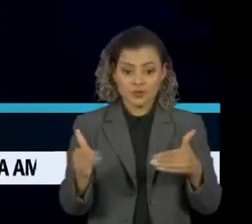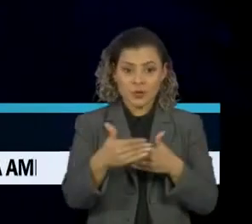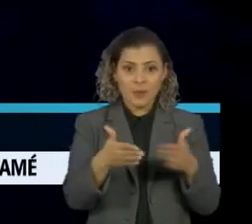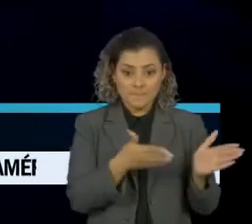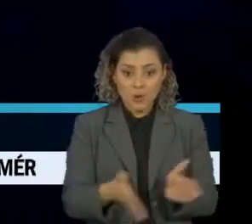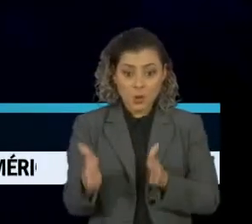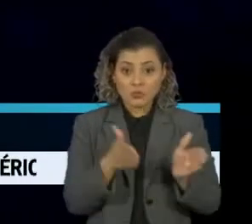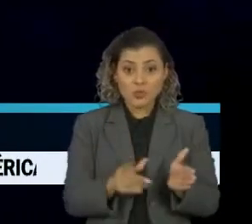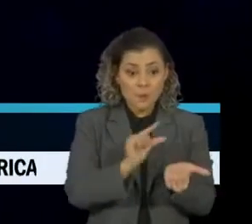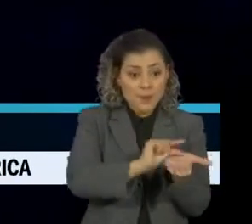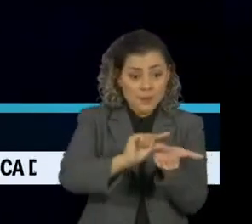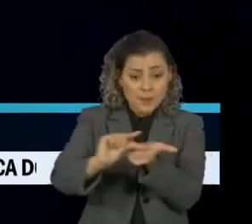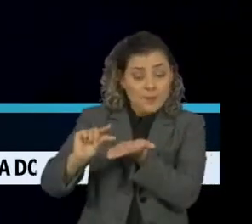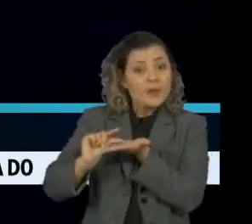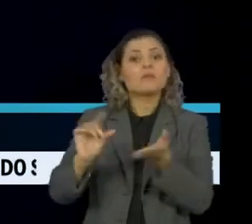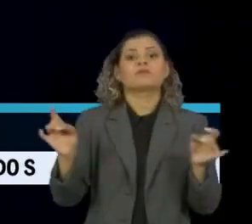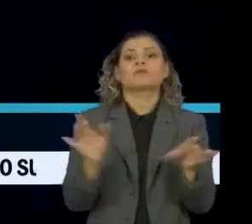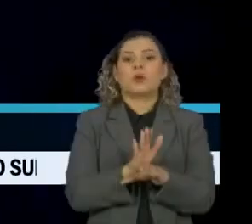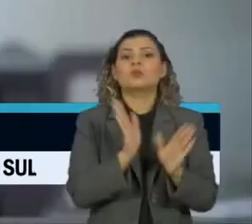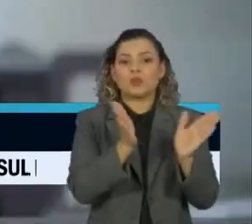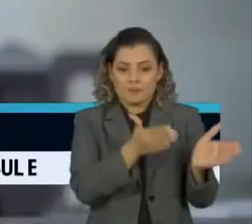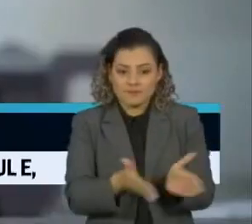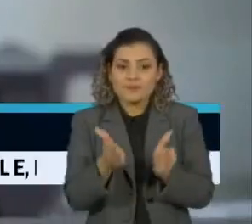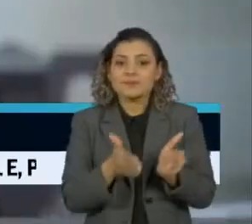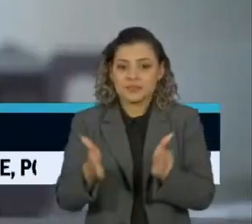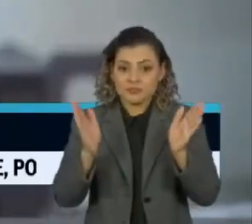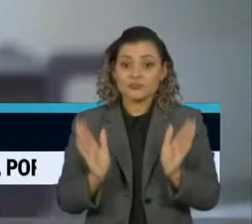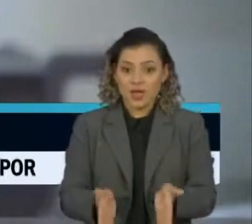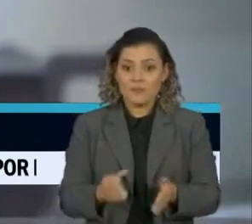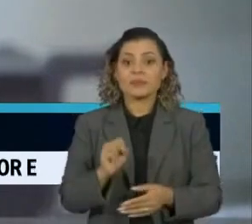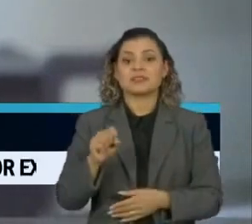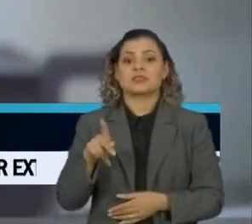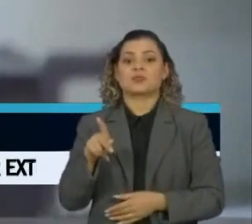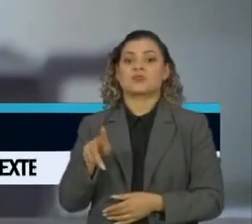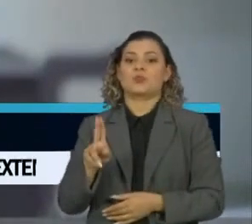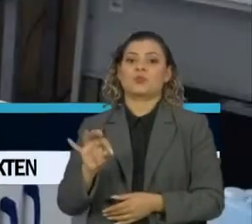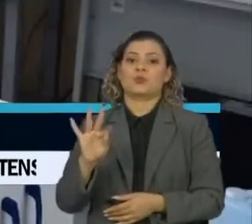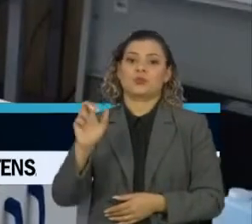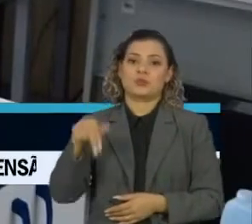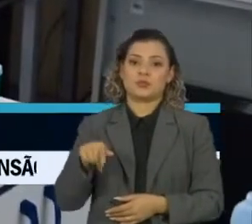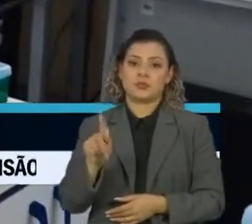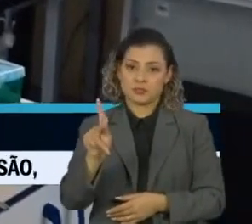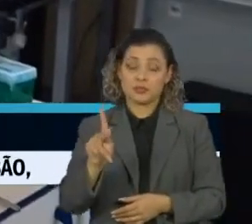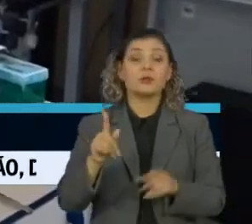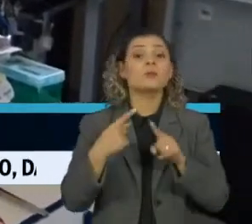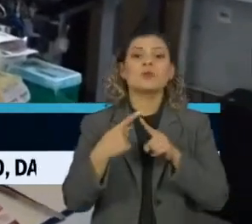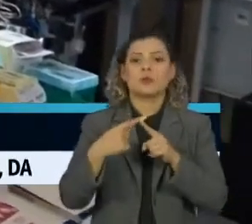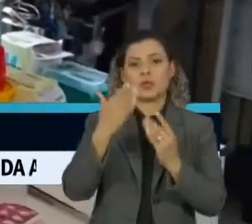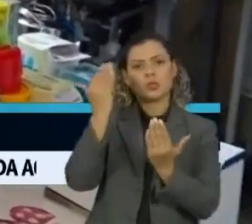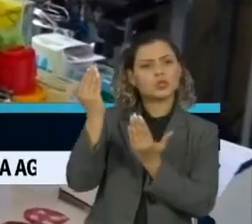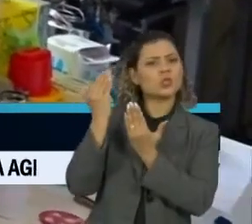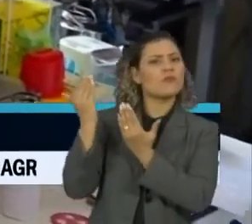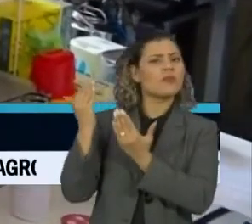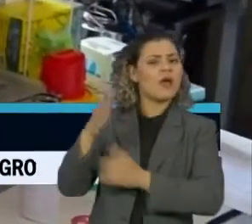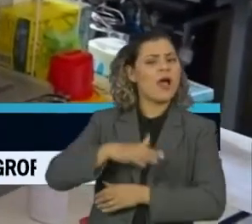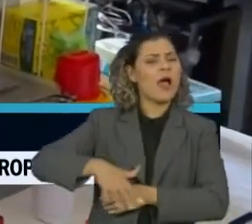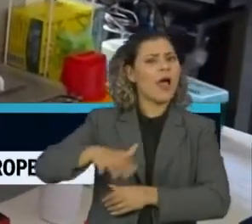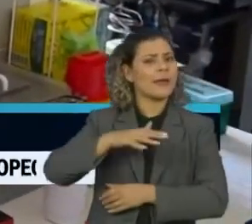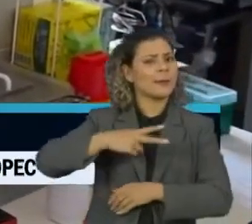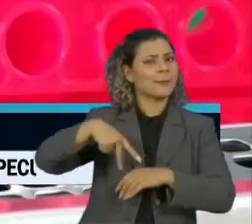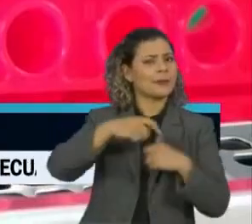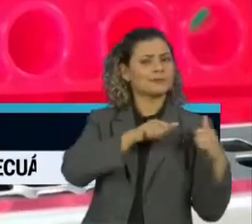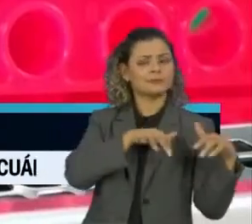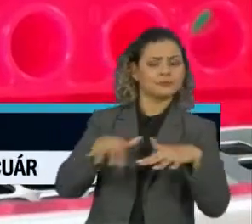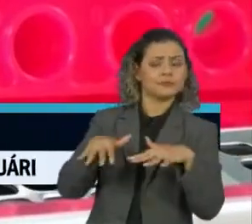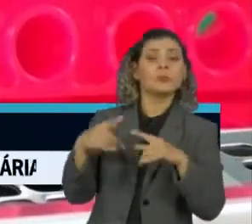vacina Sputnik V já está em produção. A vacina gera desconfiança na comunidade científica internacional,